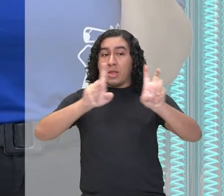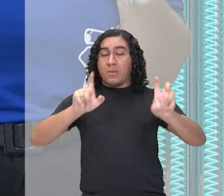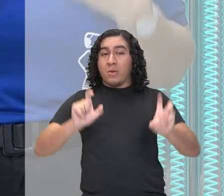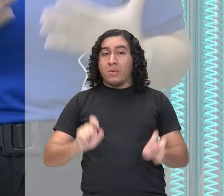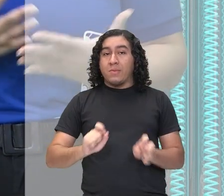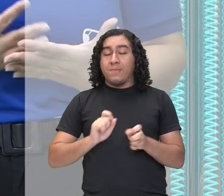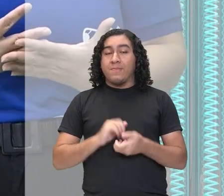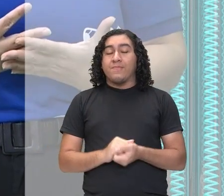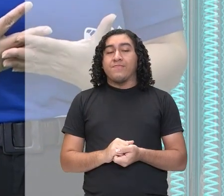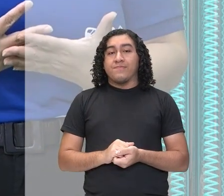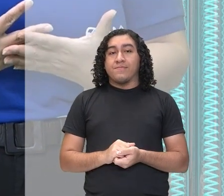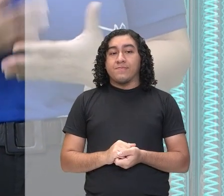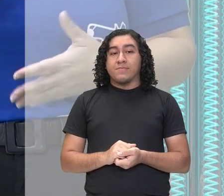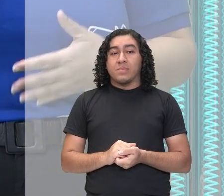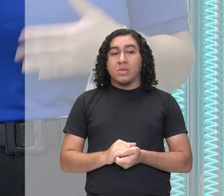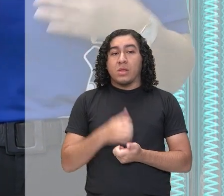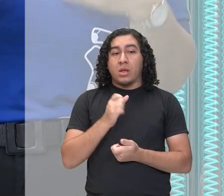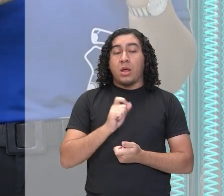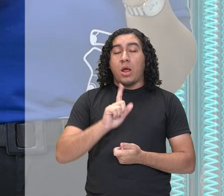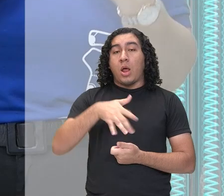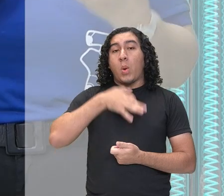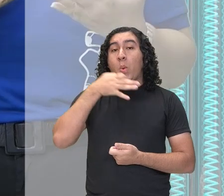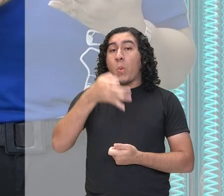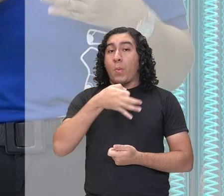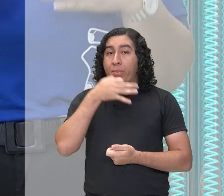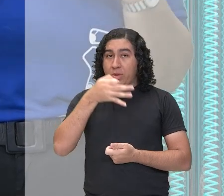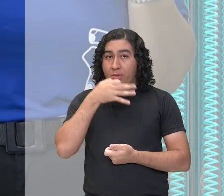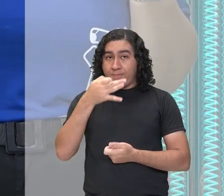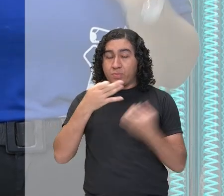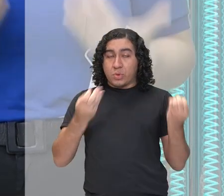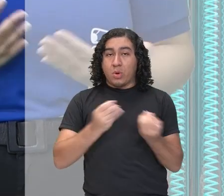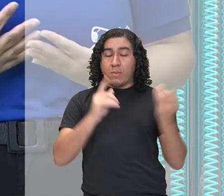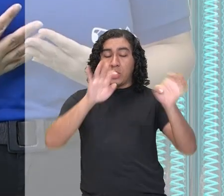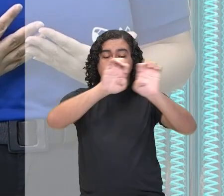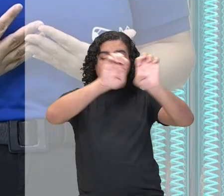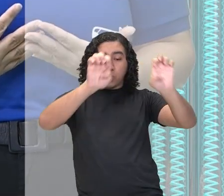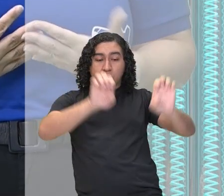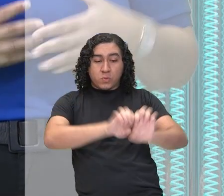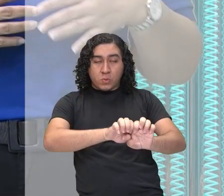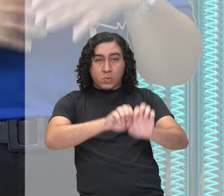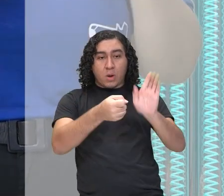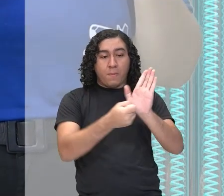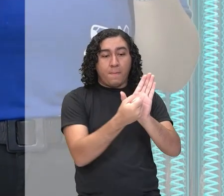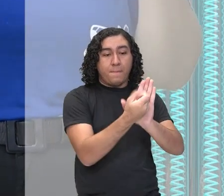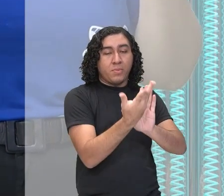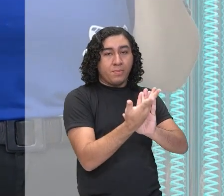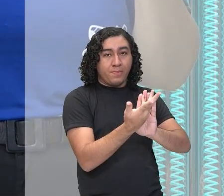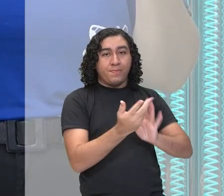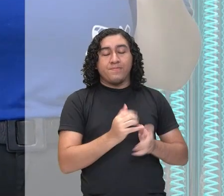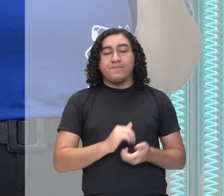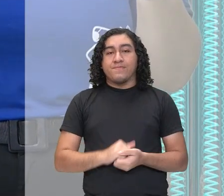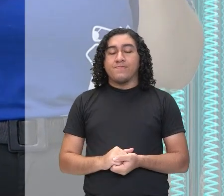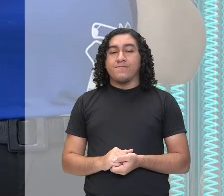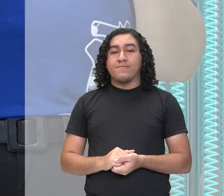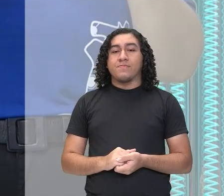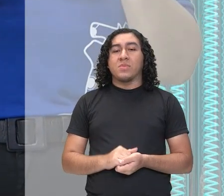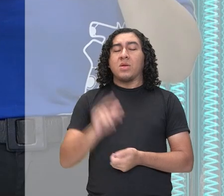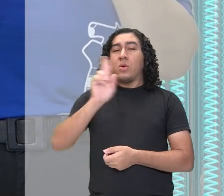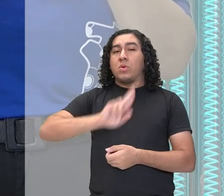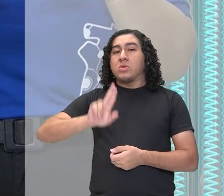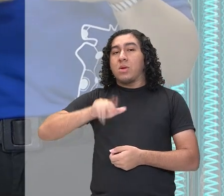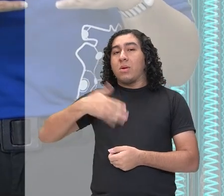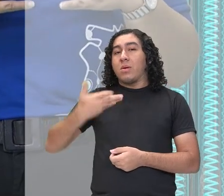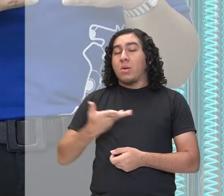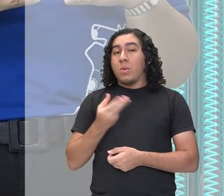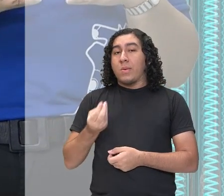da expressão da opinião, da construção de argumentação. E estamos utilizando para isso